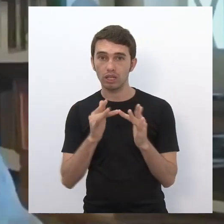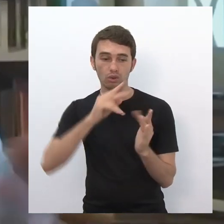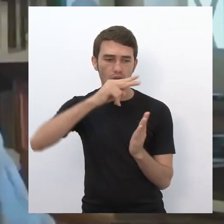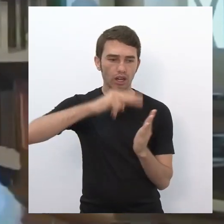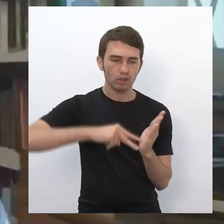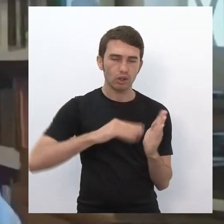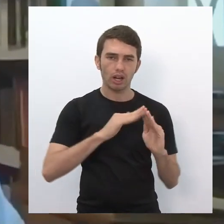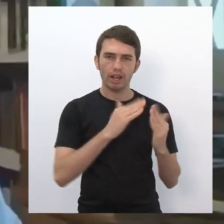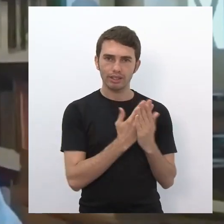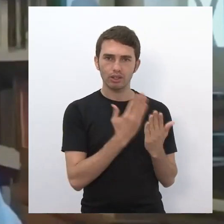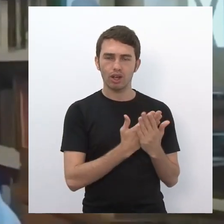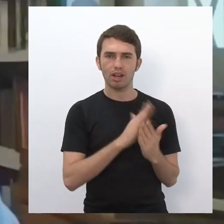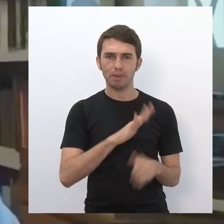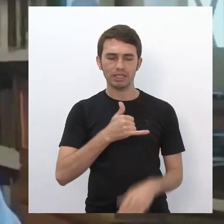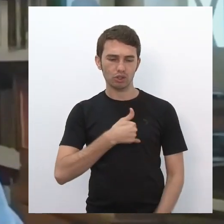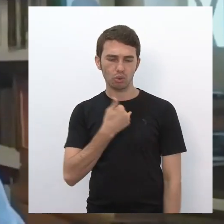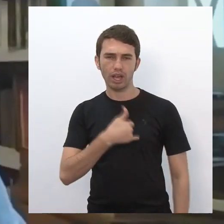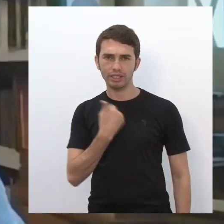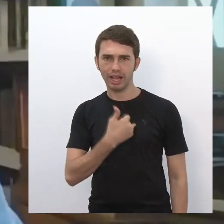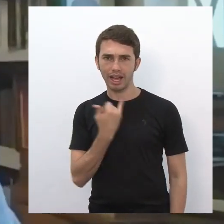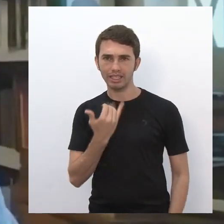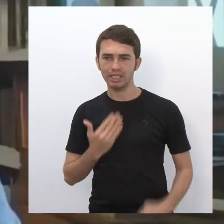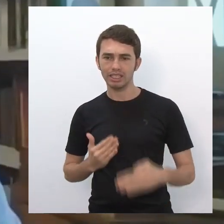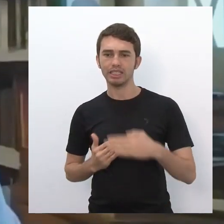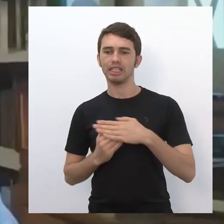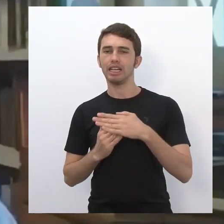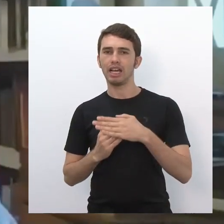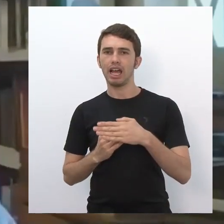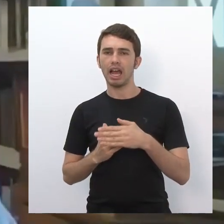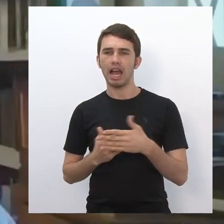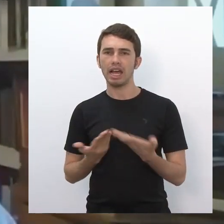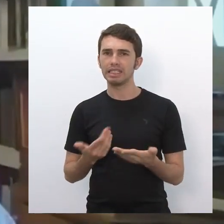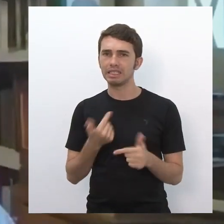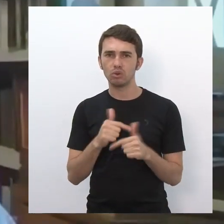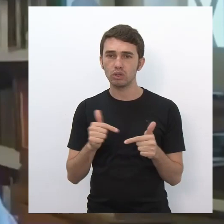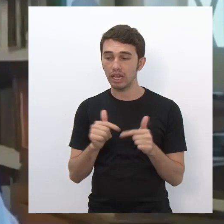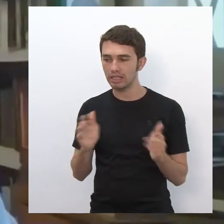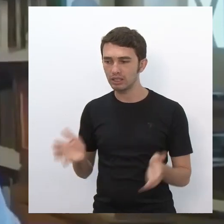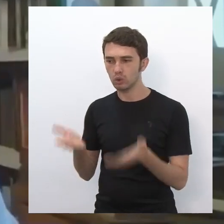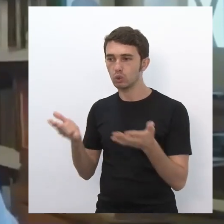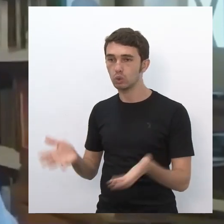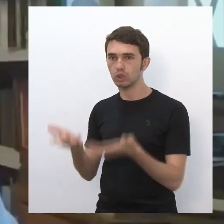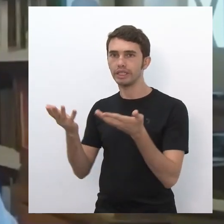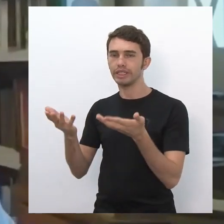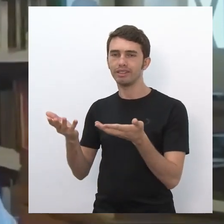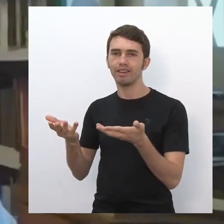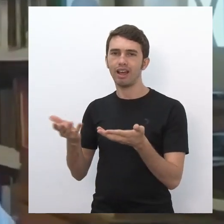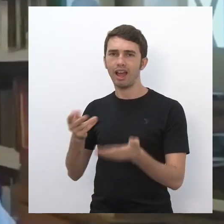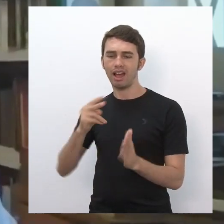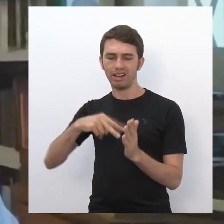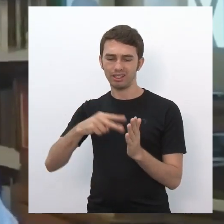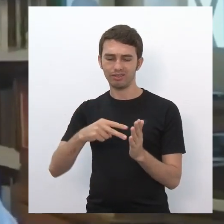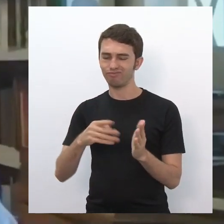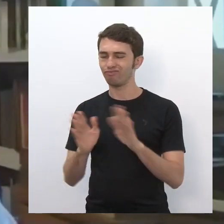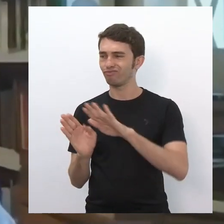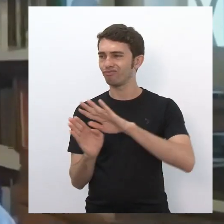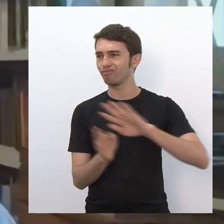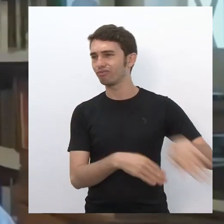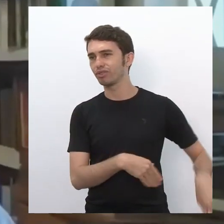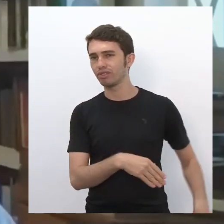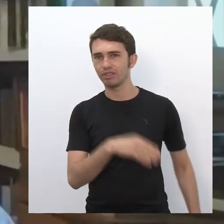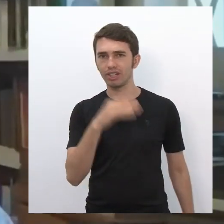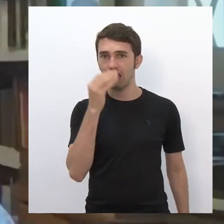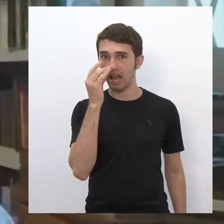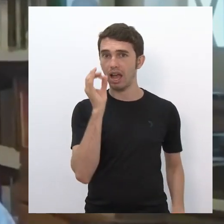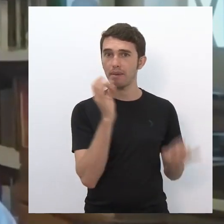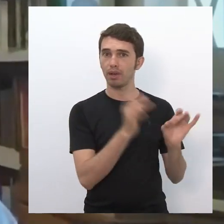a partir de uma certa idade, se não há um trabalho feito, a leitura é abandonada pela maioria das